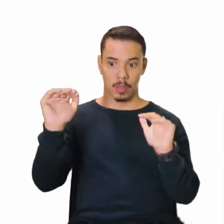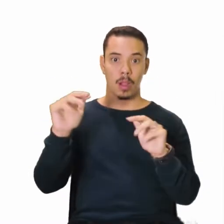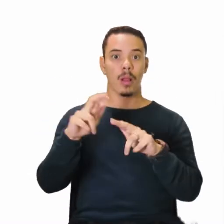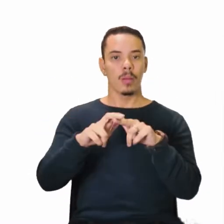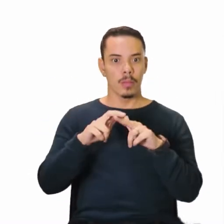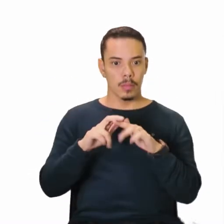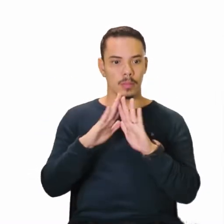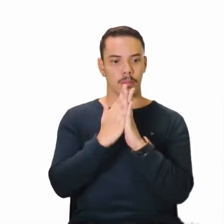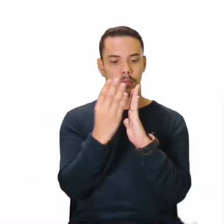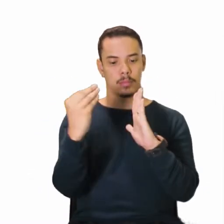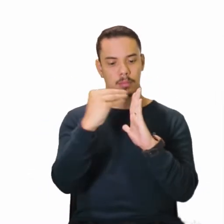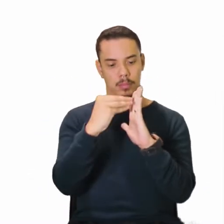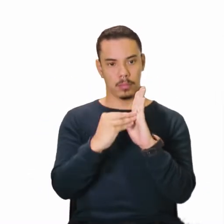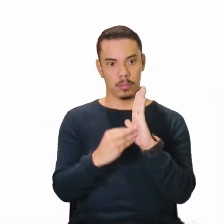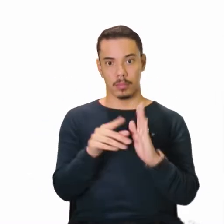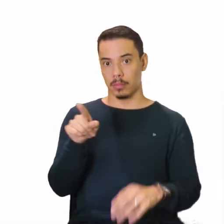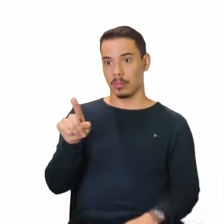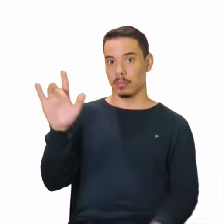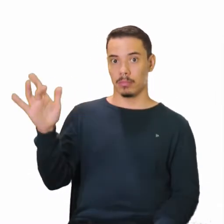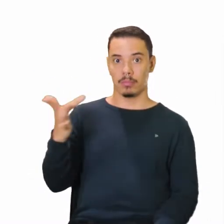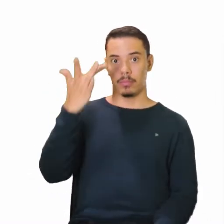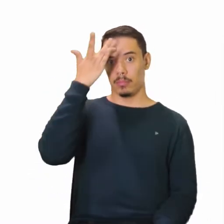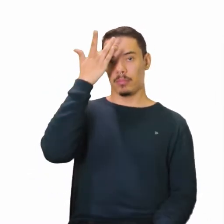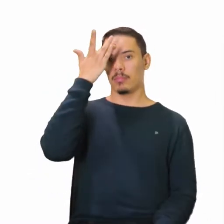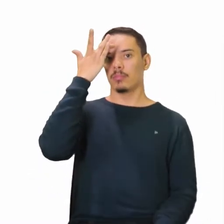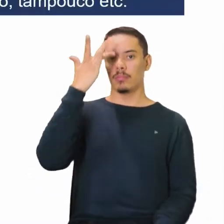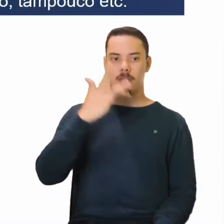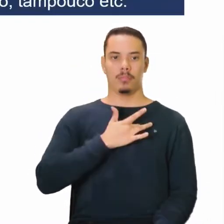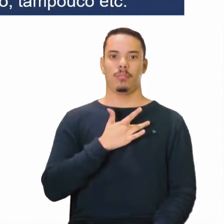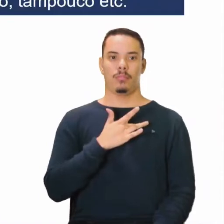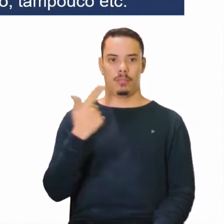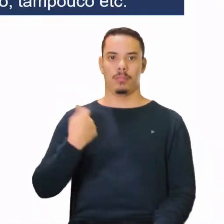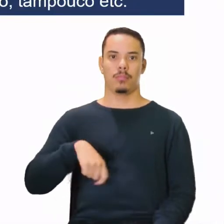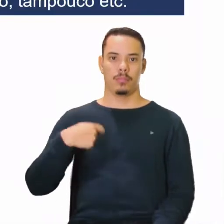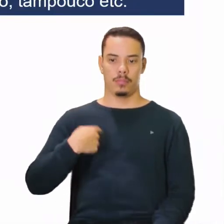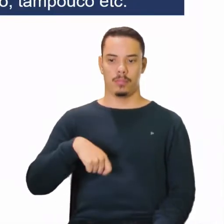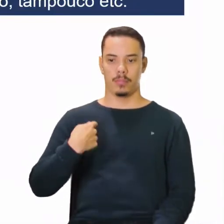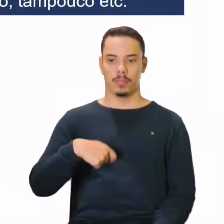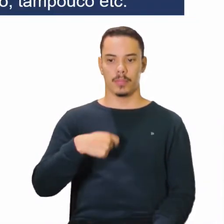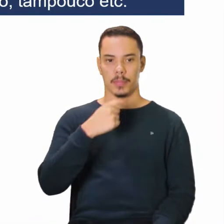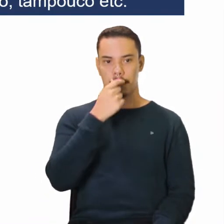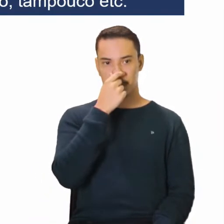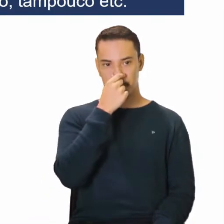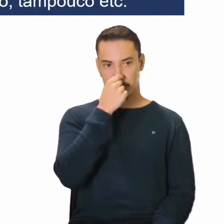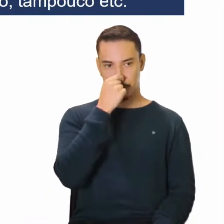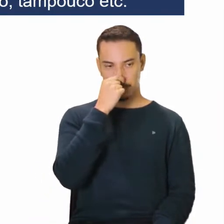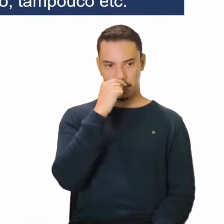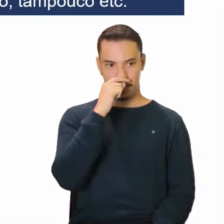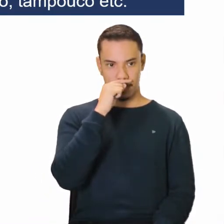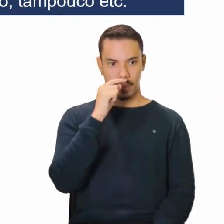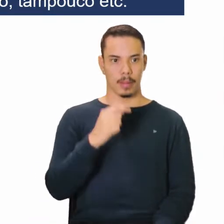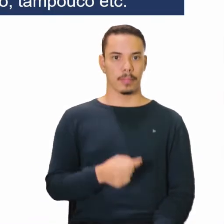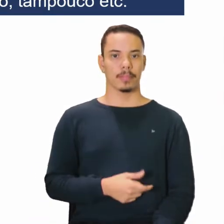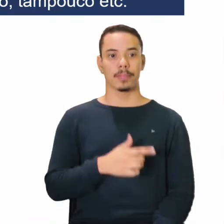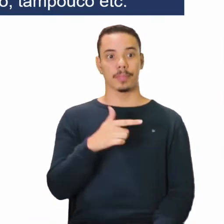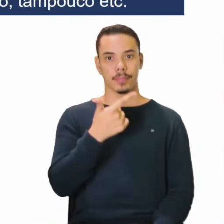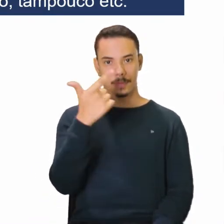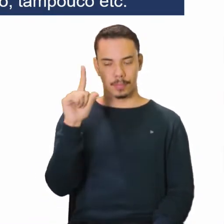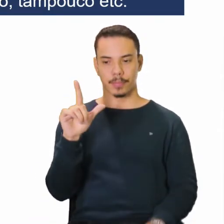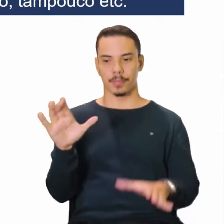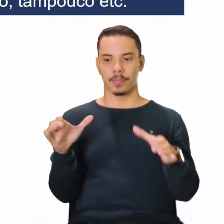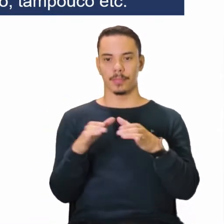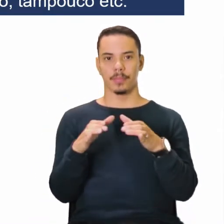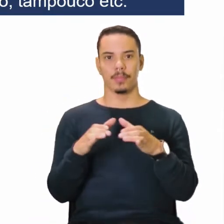cartela, estudante, você aí grava na mente e no coração, tá bom? Valeu! Vamos aí para outra